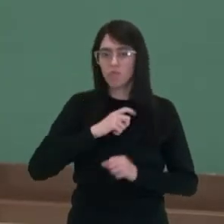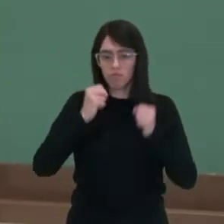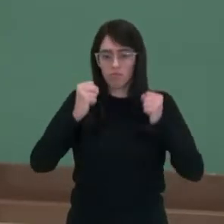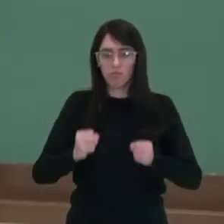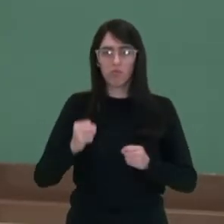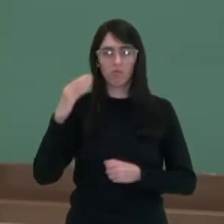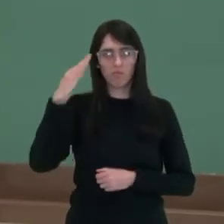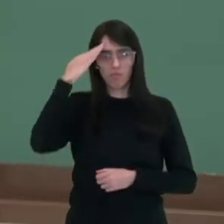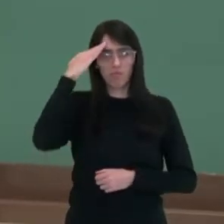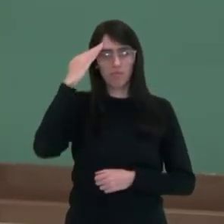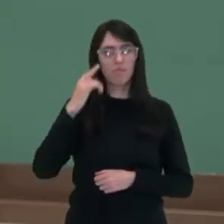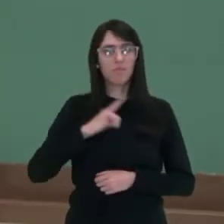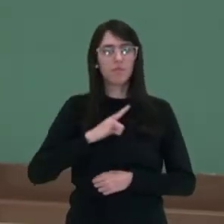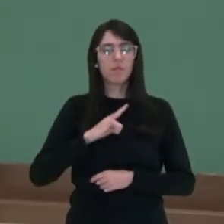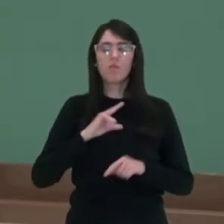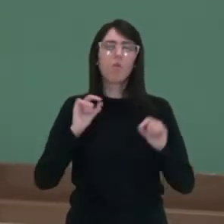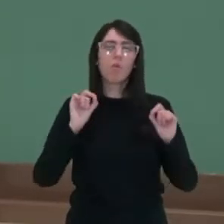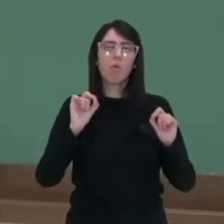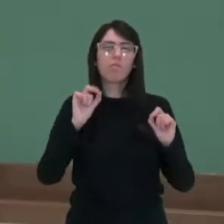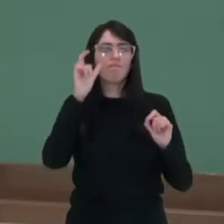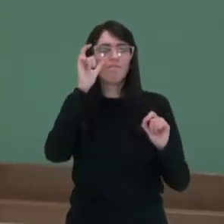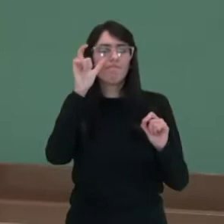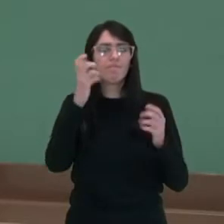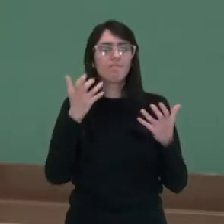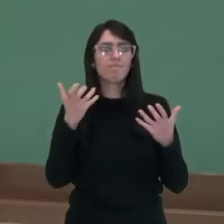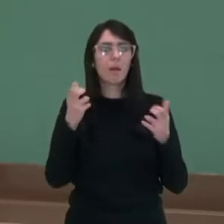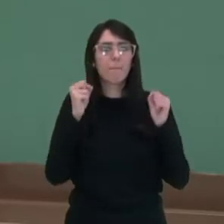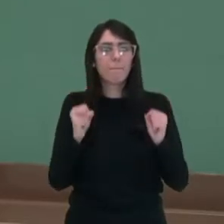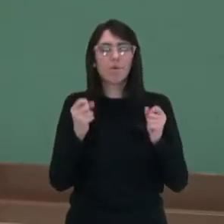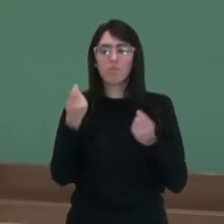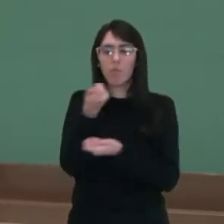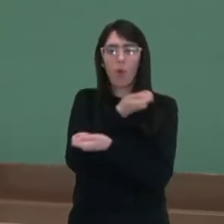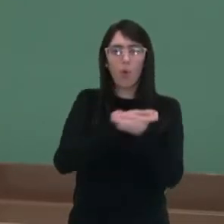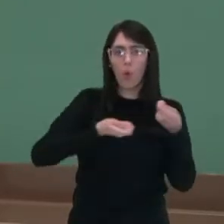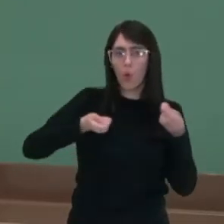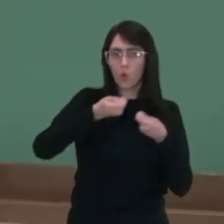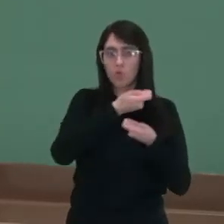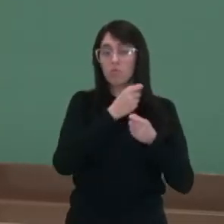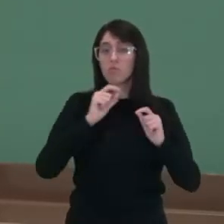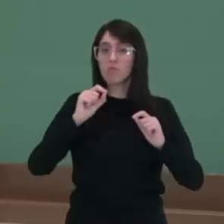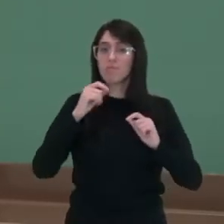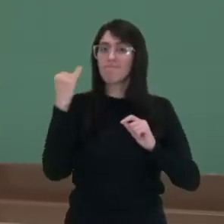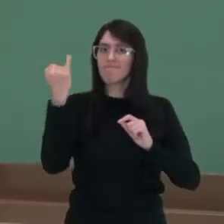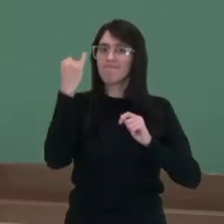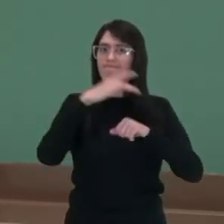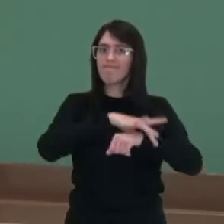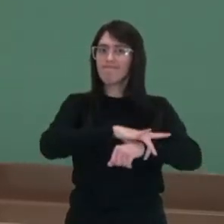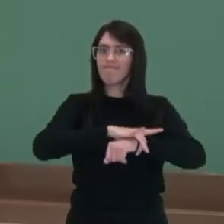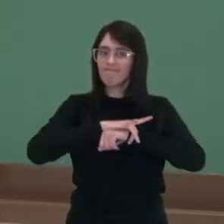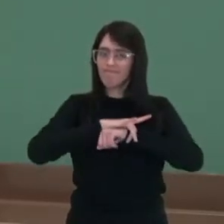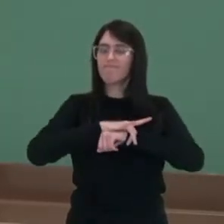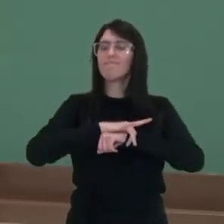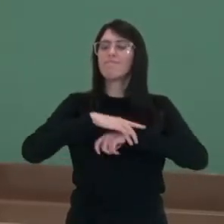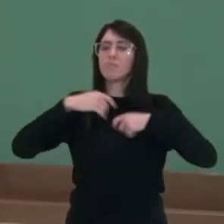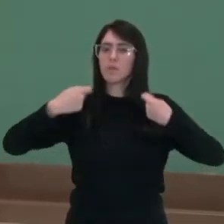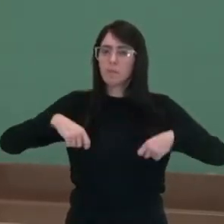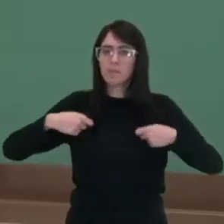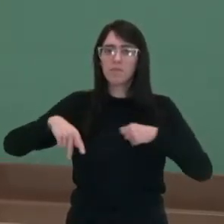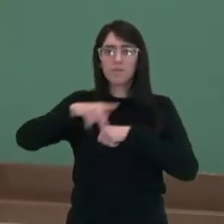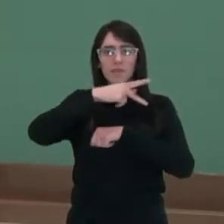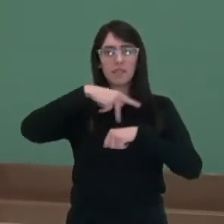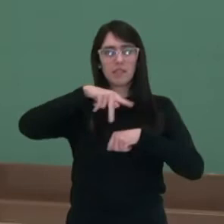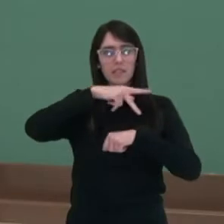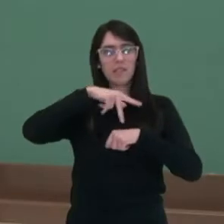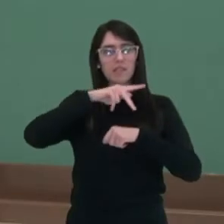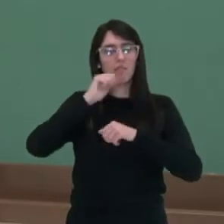poderio bélico, é justamente o poderio econômico para garantir a soberania de uma nação sobre